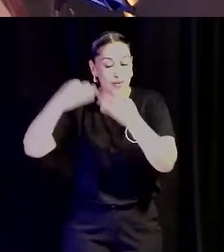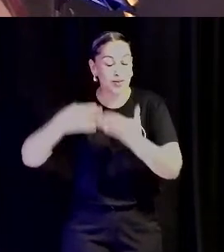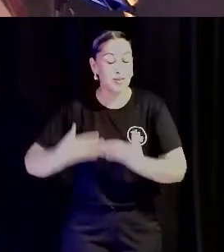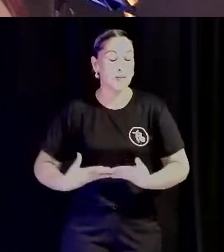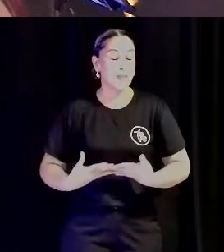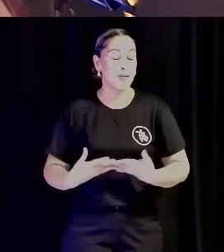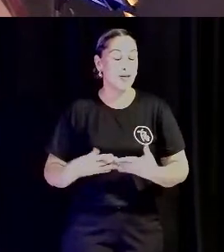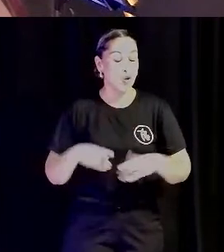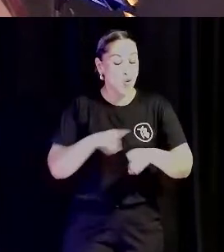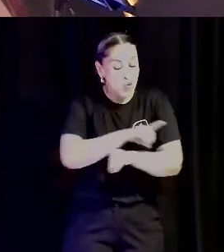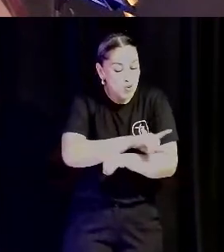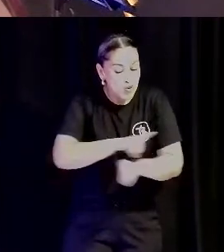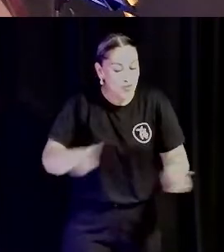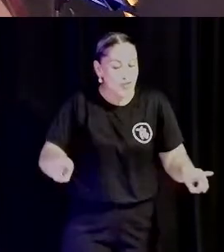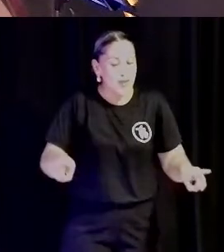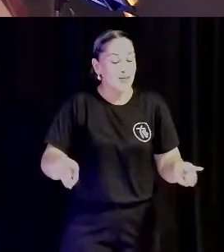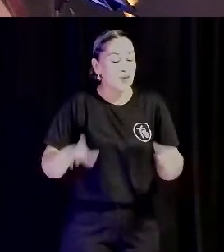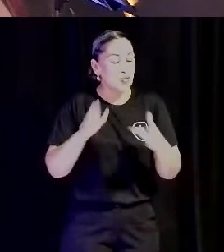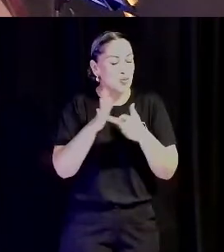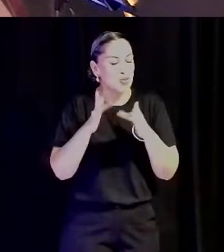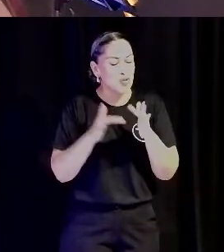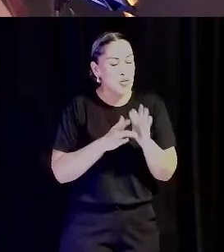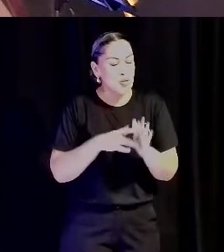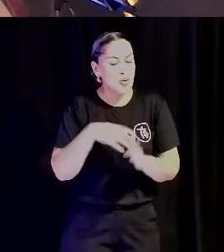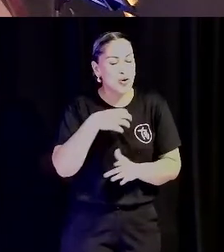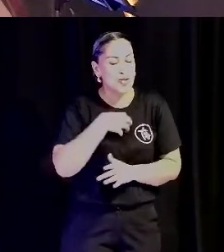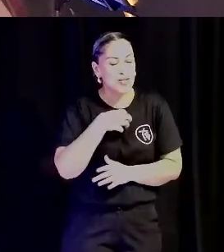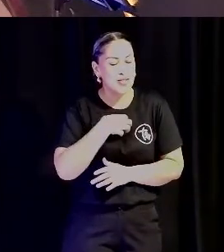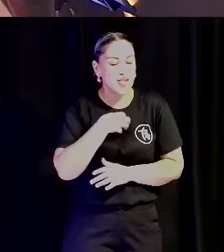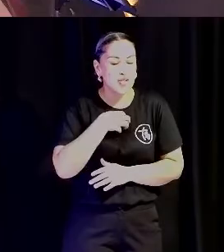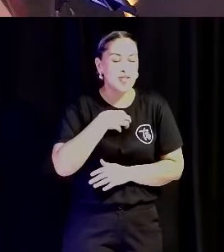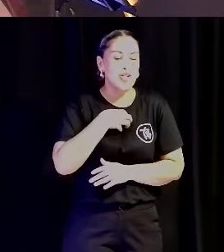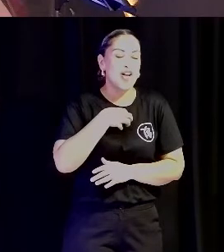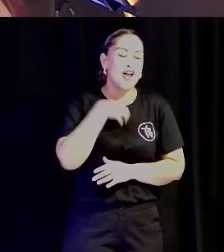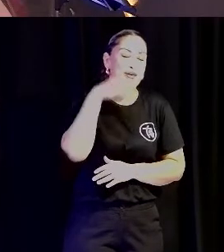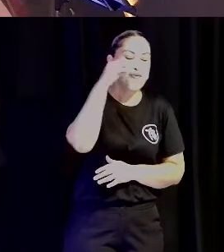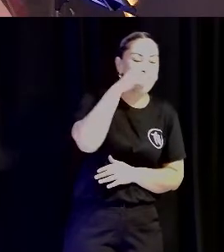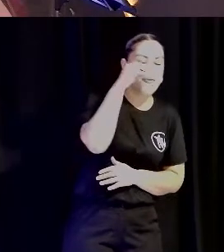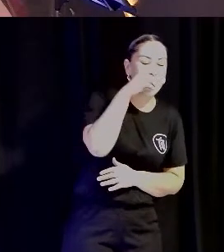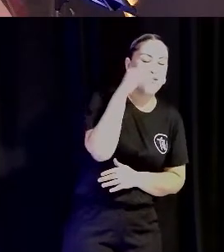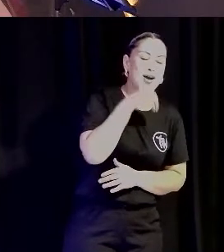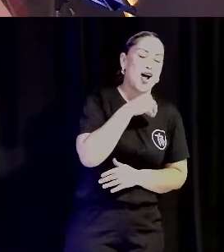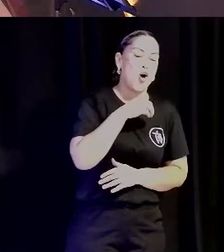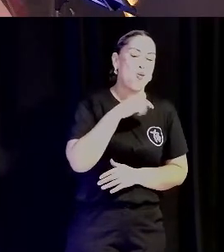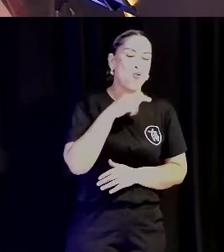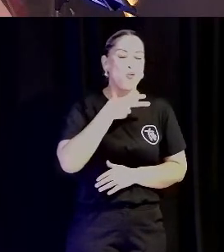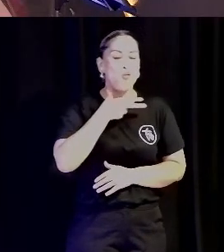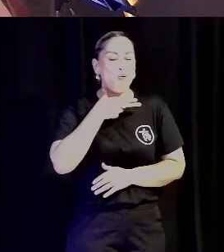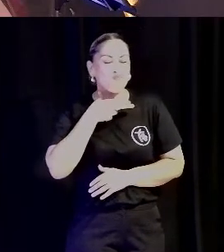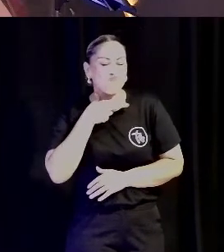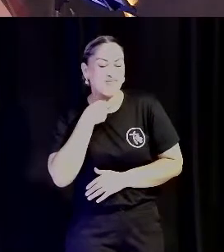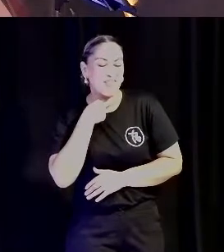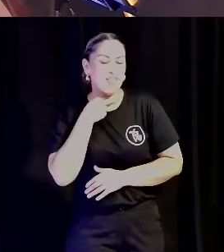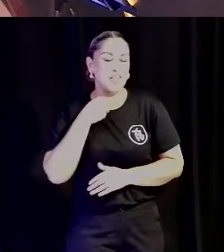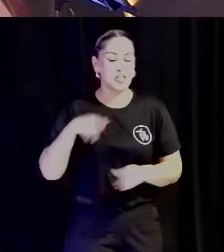está fragilizado 40 dias, 40 noites, sem comer, sem beber.